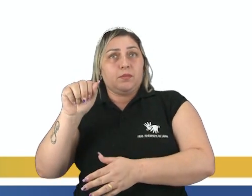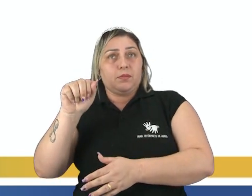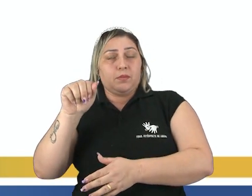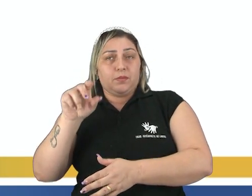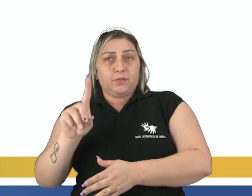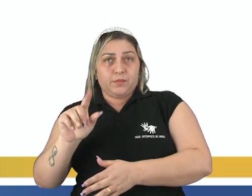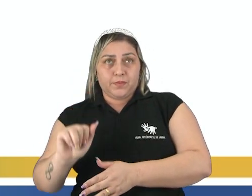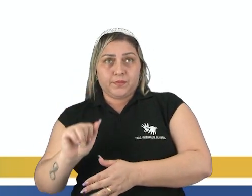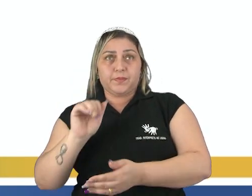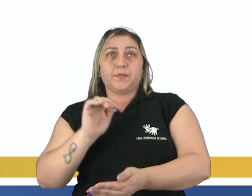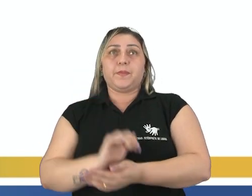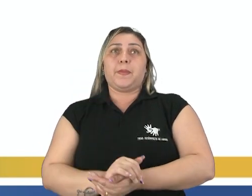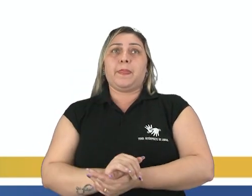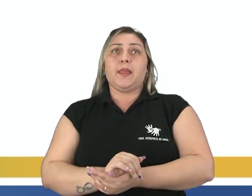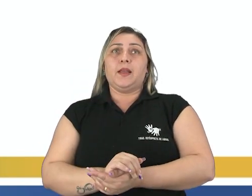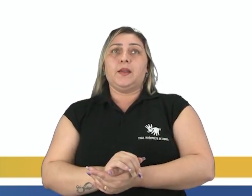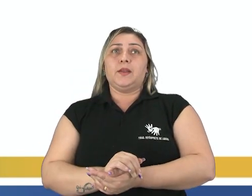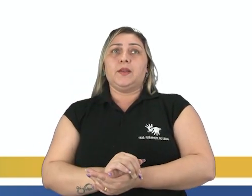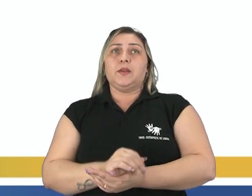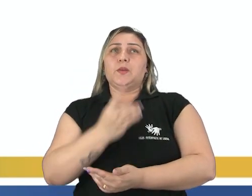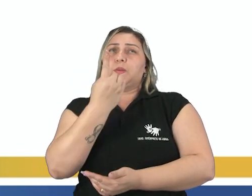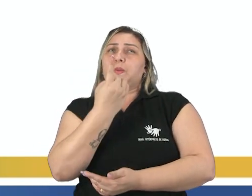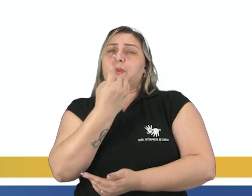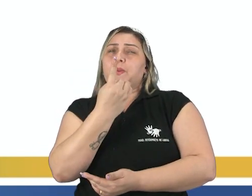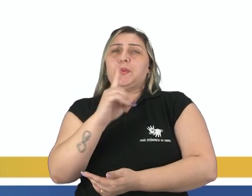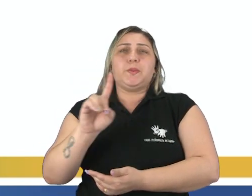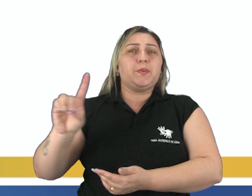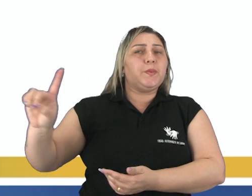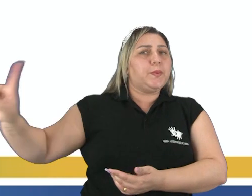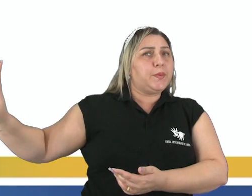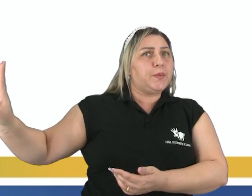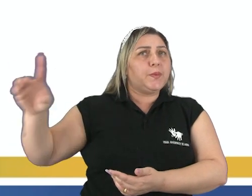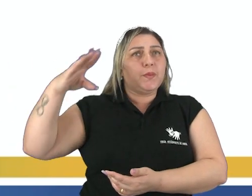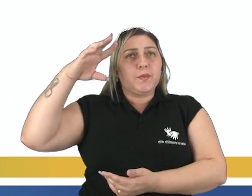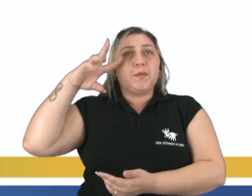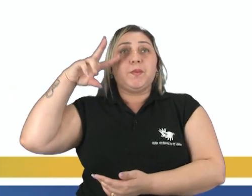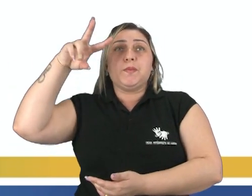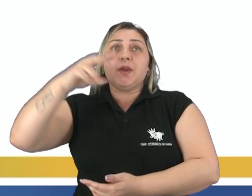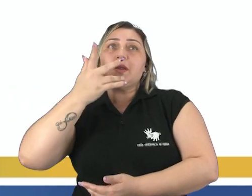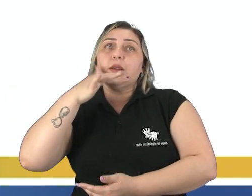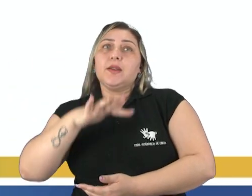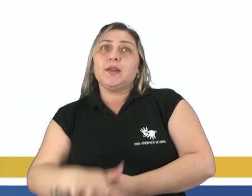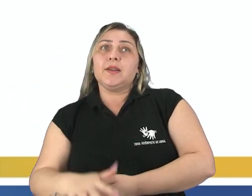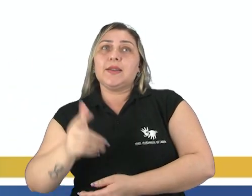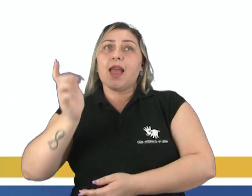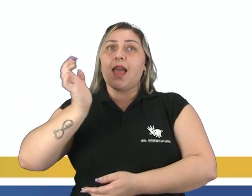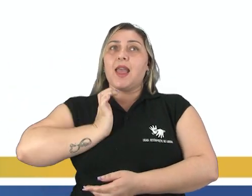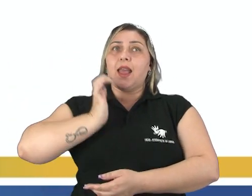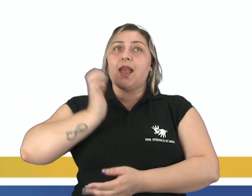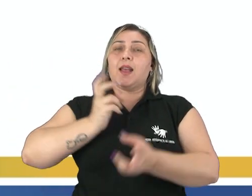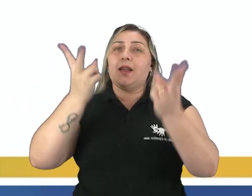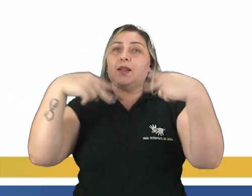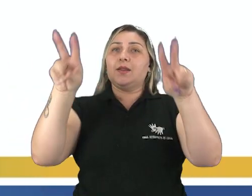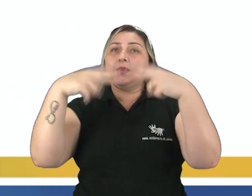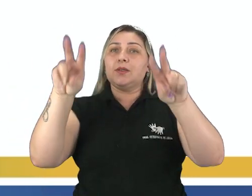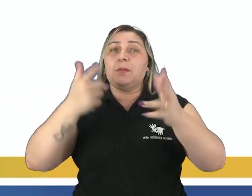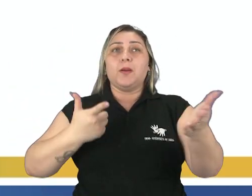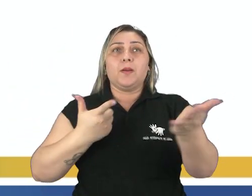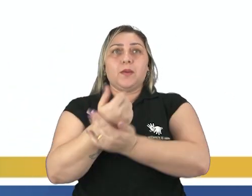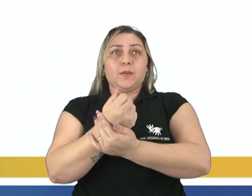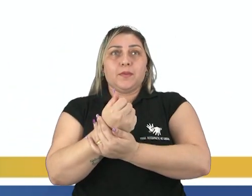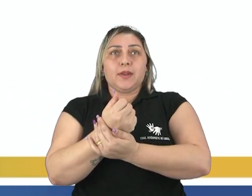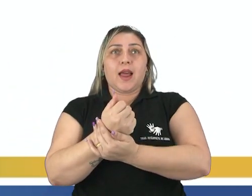Dutra Alves. Diz assim: lá de longe eu vi as crianças ricas no shopping